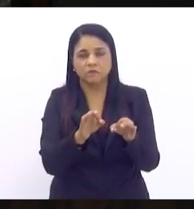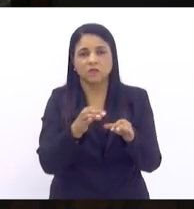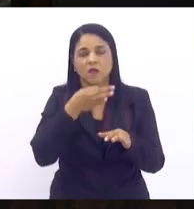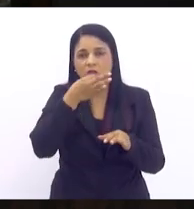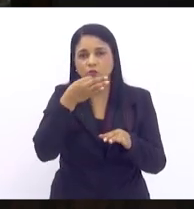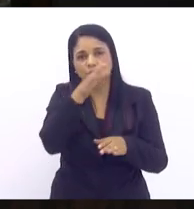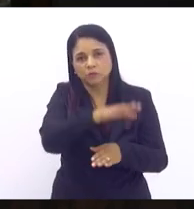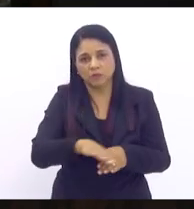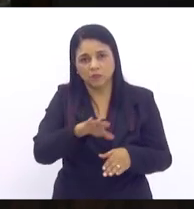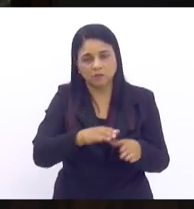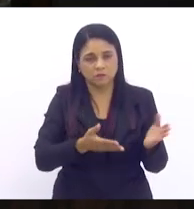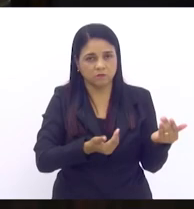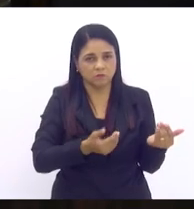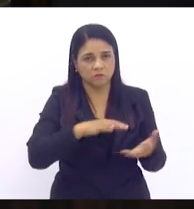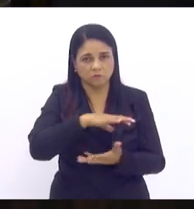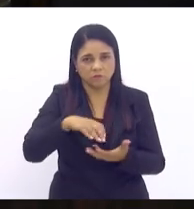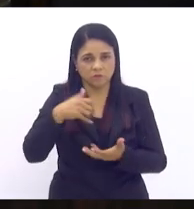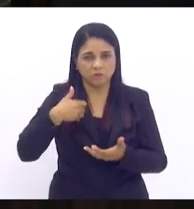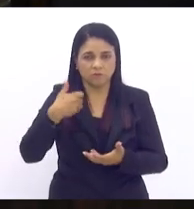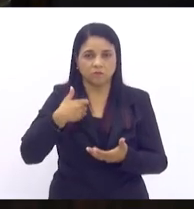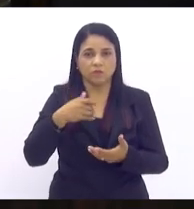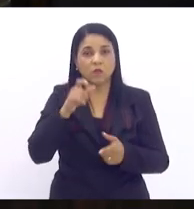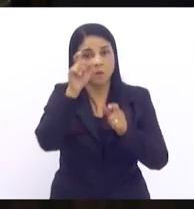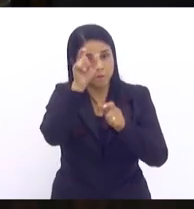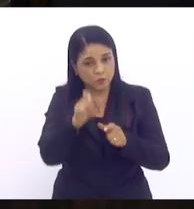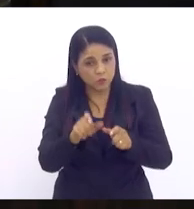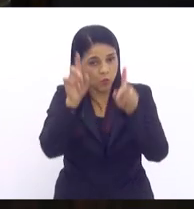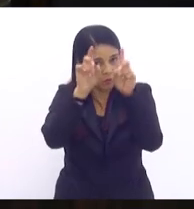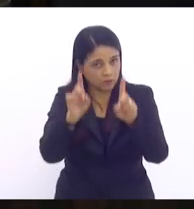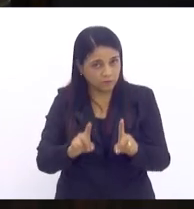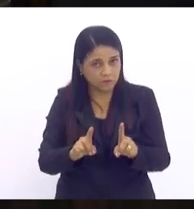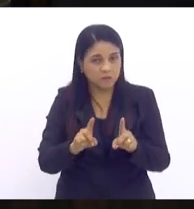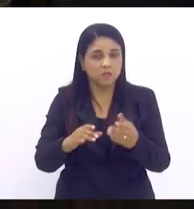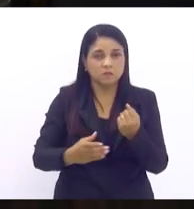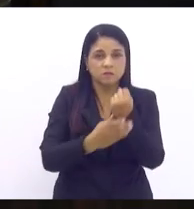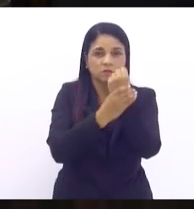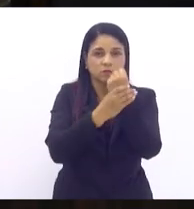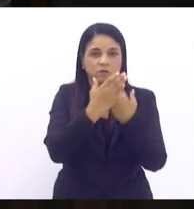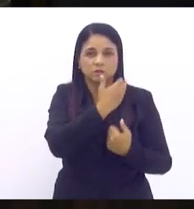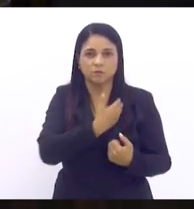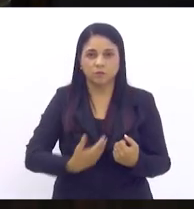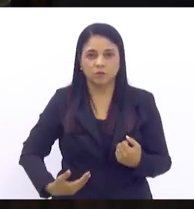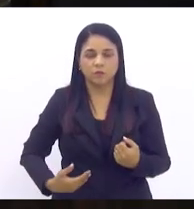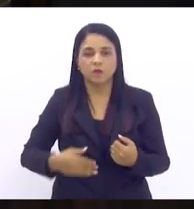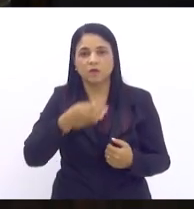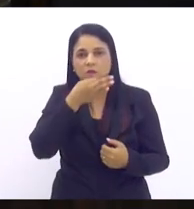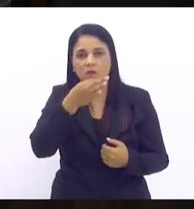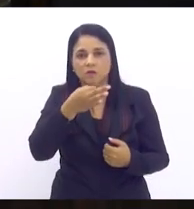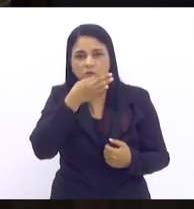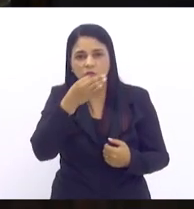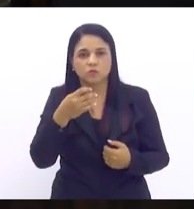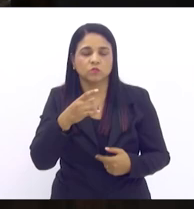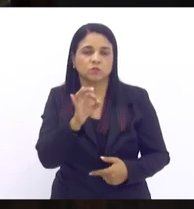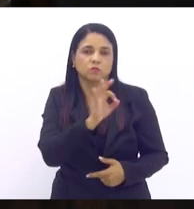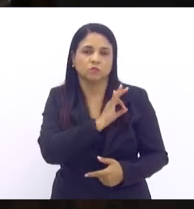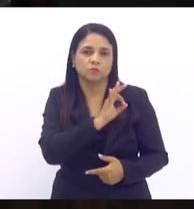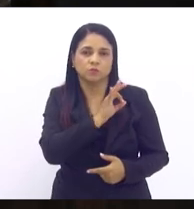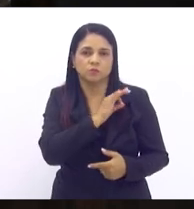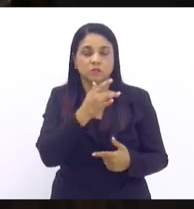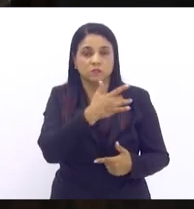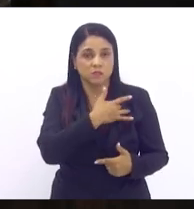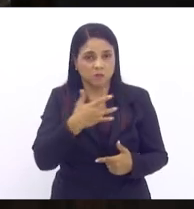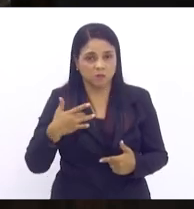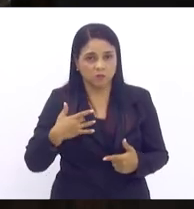da Criança, Adolescente e do Idoso, da Pessoa com Deficiência, de Segurança Pública e Assuntos de Polícia, de